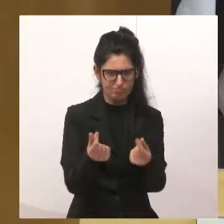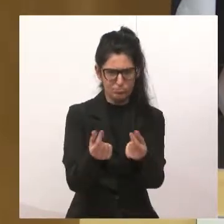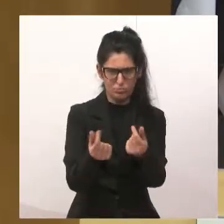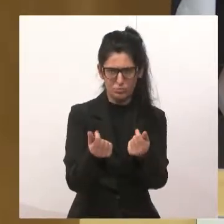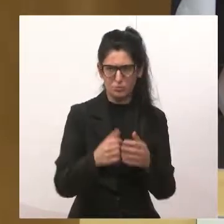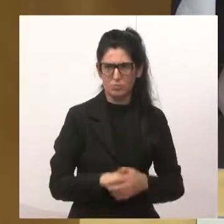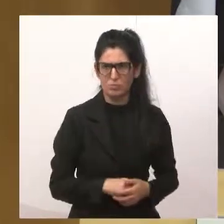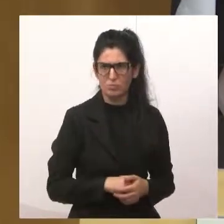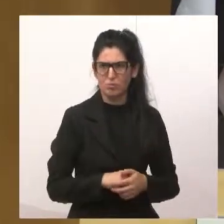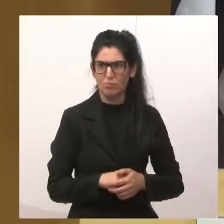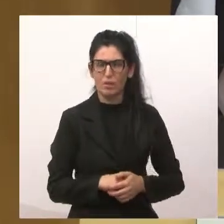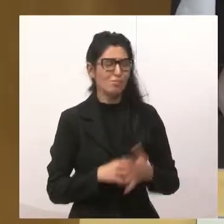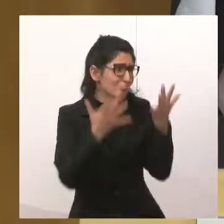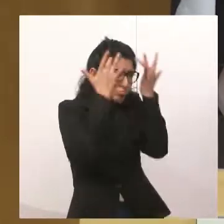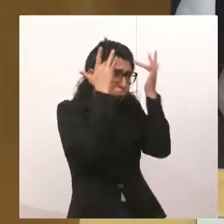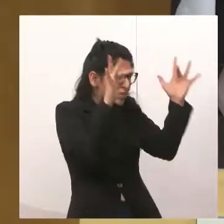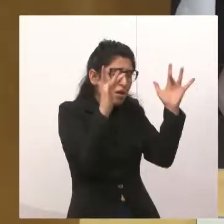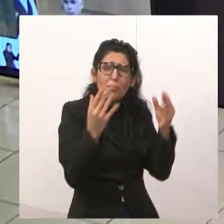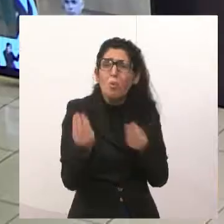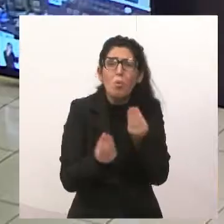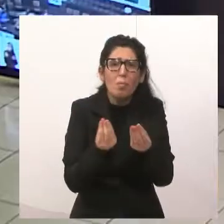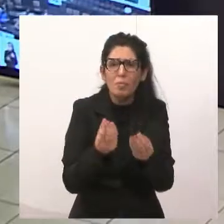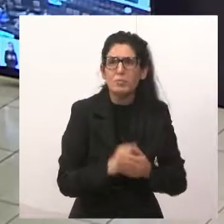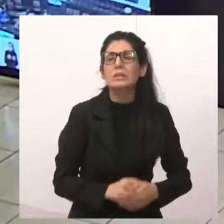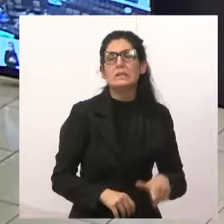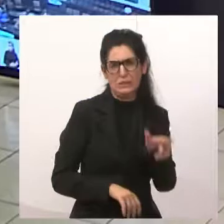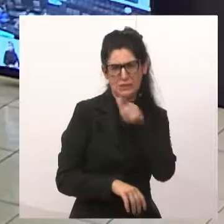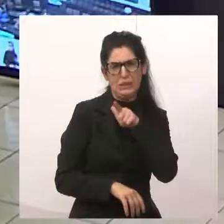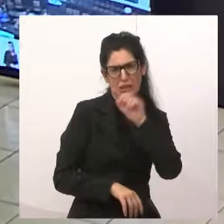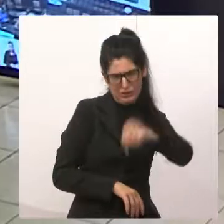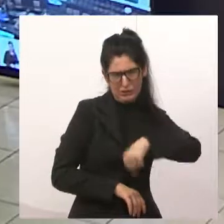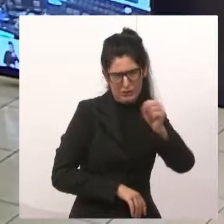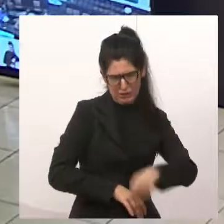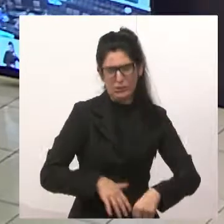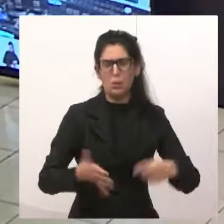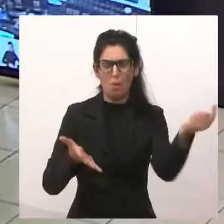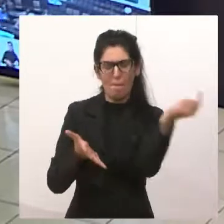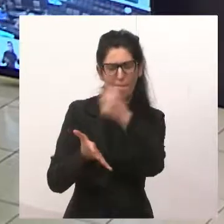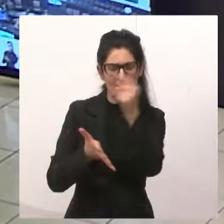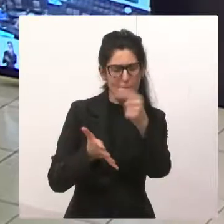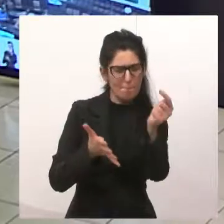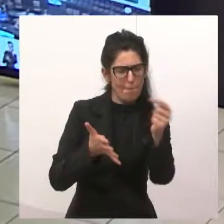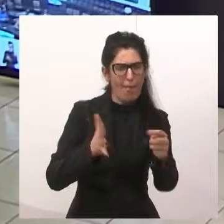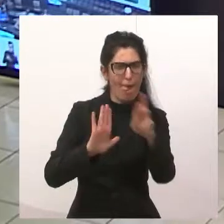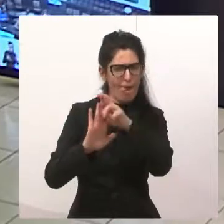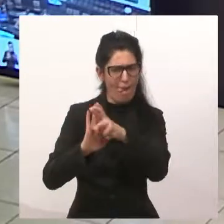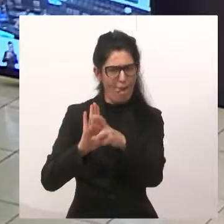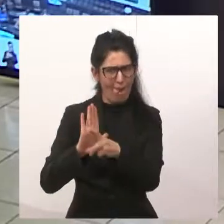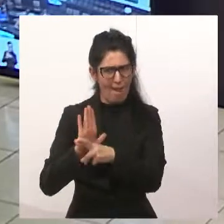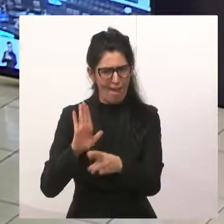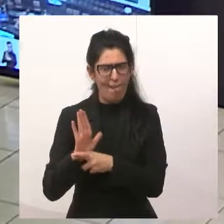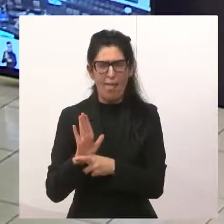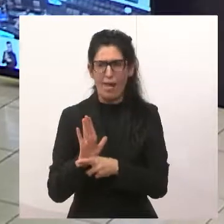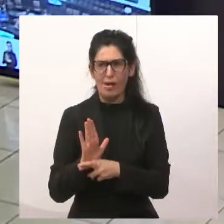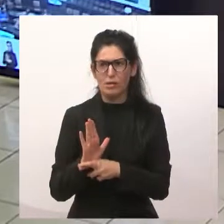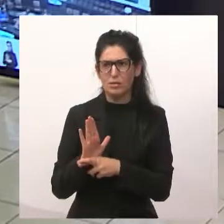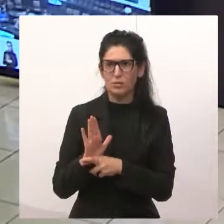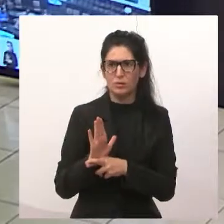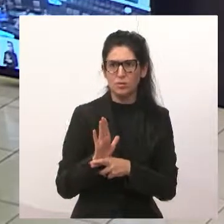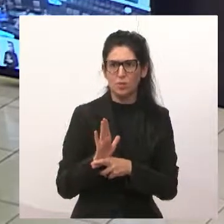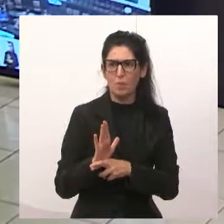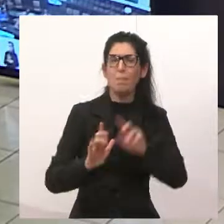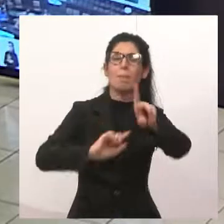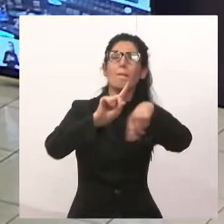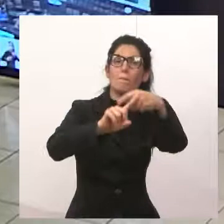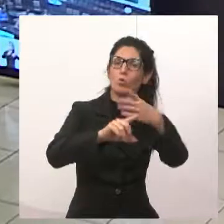se foi aplicado ou não, né? Pois não. Na verdade já existe um cronograma que eles passaram para a gente, eles mandaram, não sei se chegou ao seu gabinete, mas se não tiver eu passo